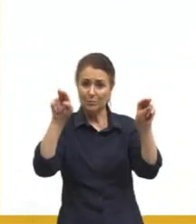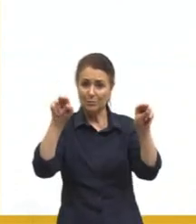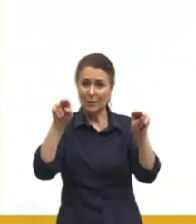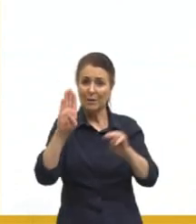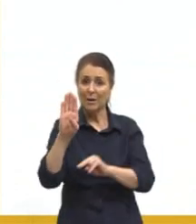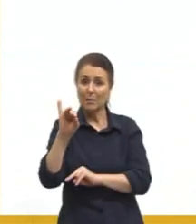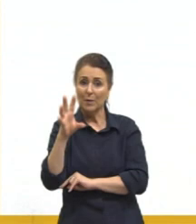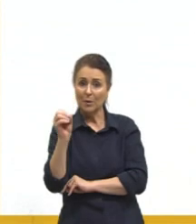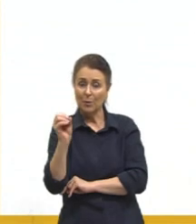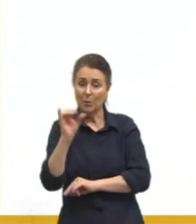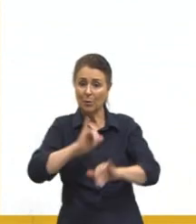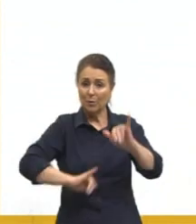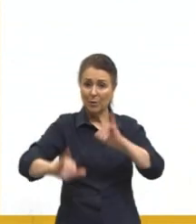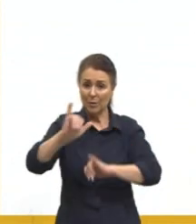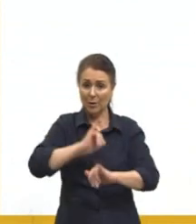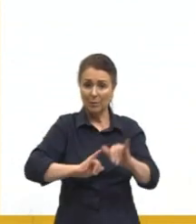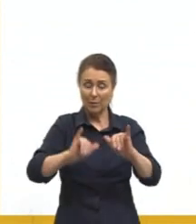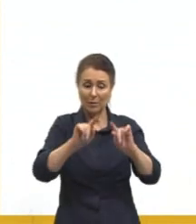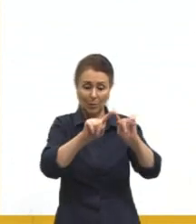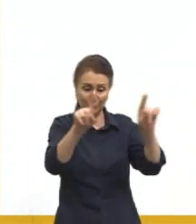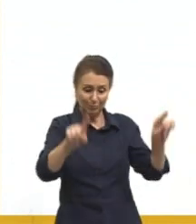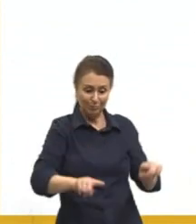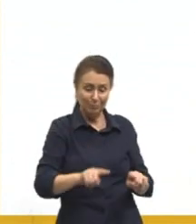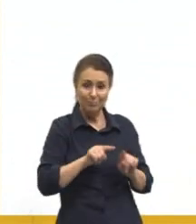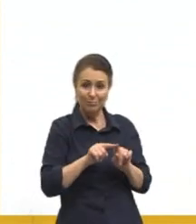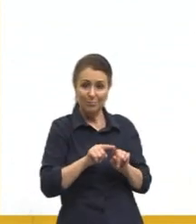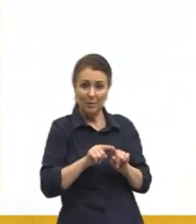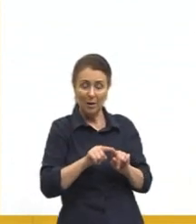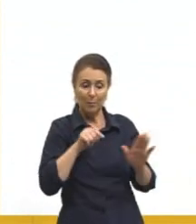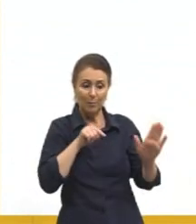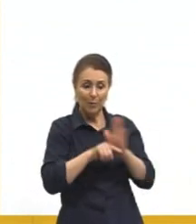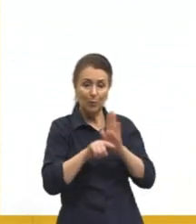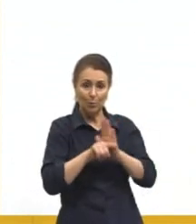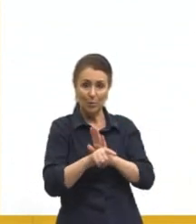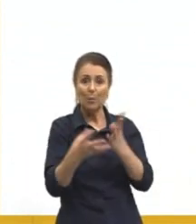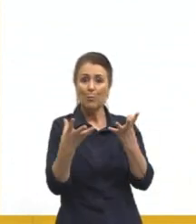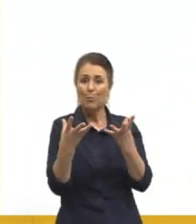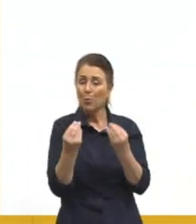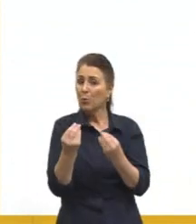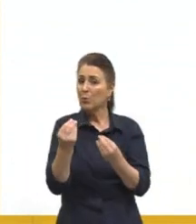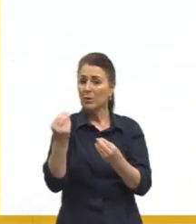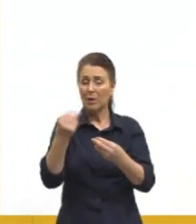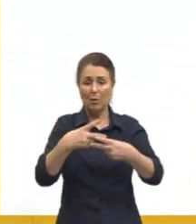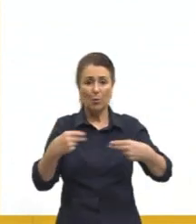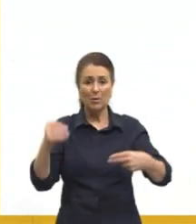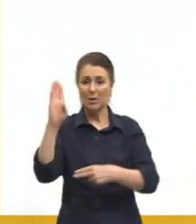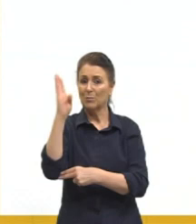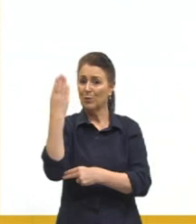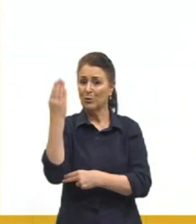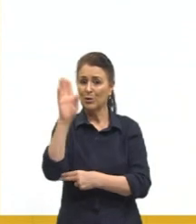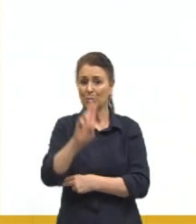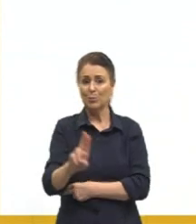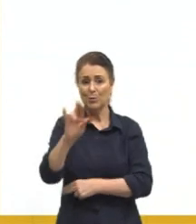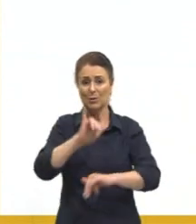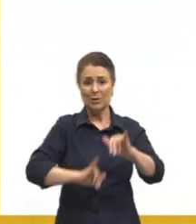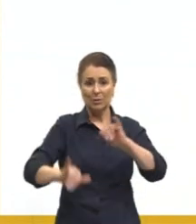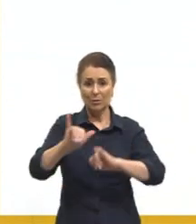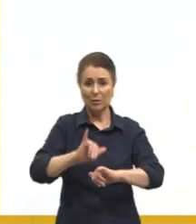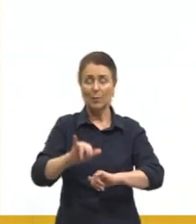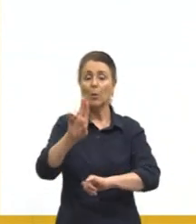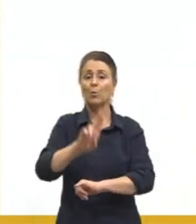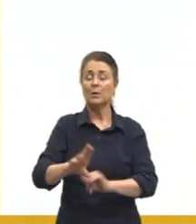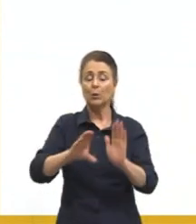o enunciado veio pesado ali na Biologia né mas a pessoa vai precisou do conceito também